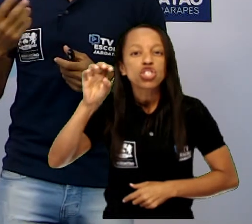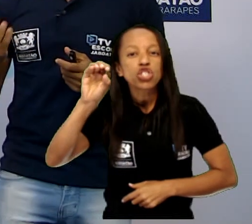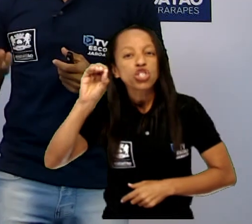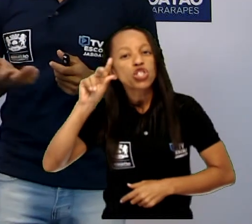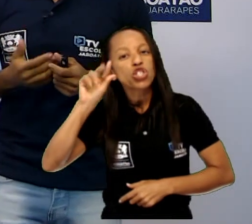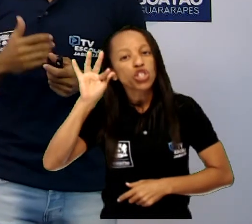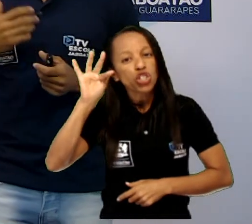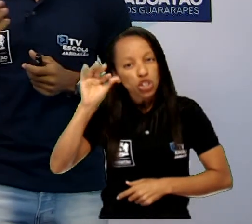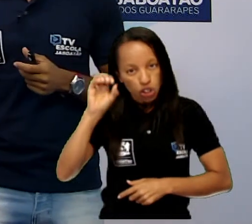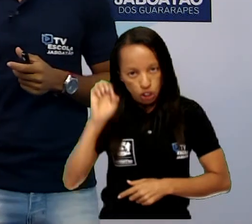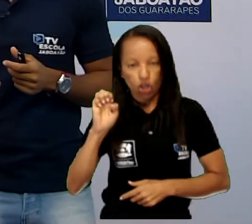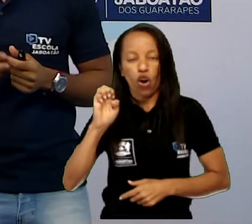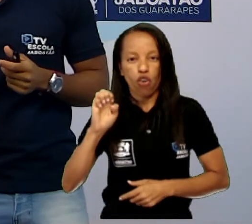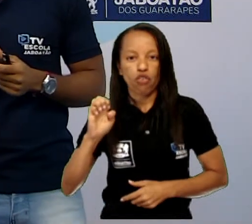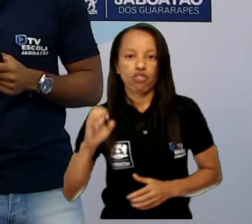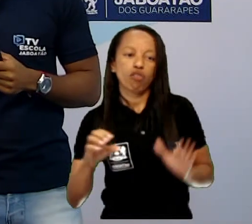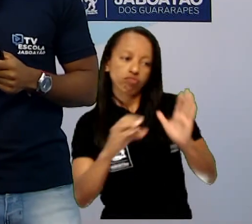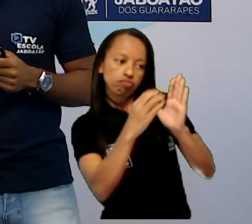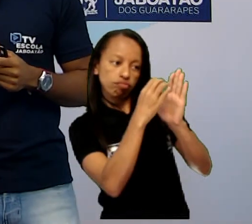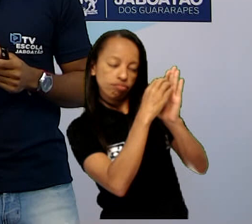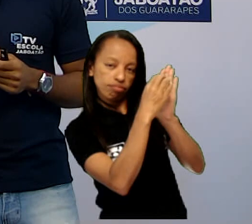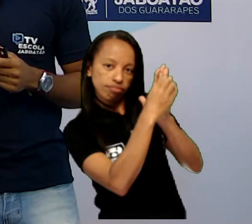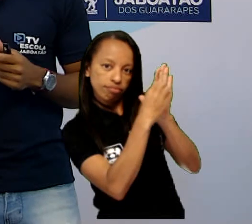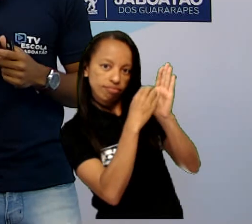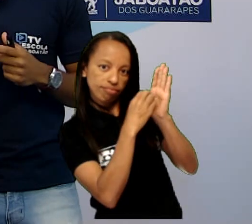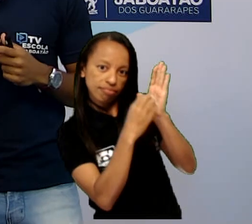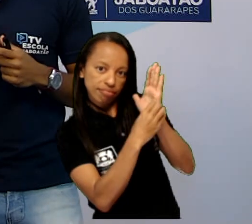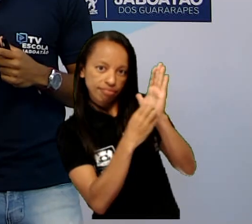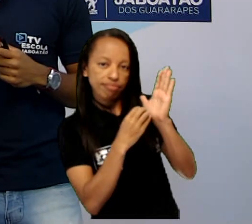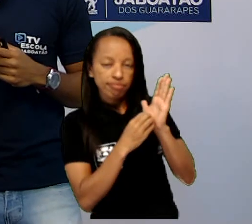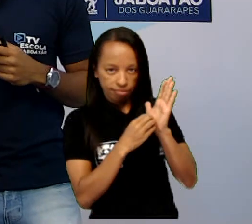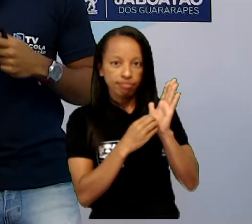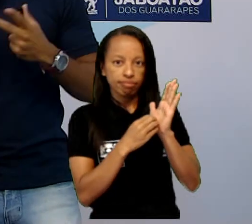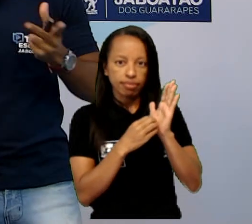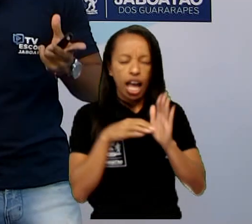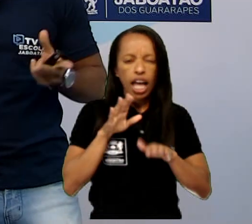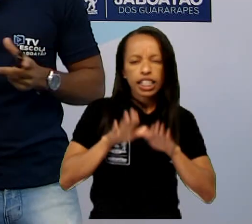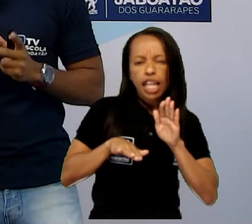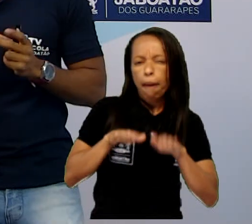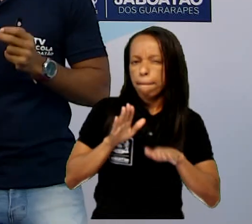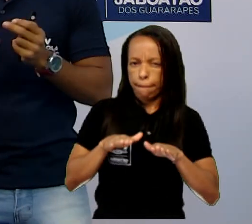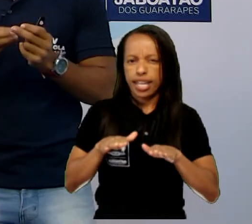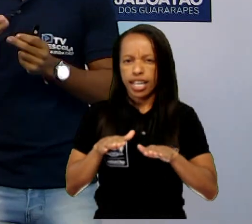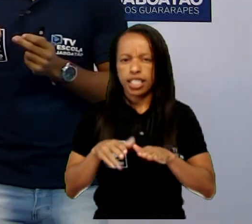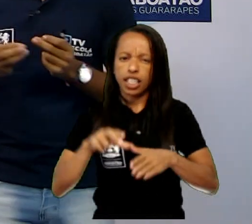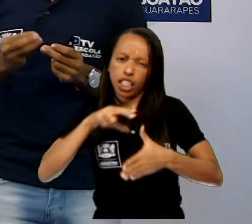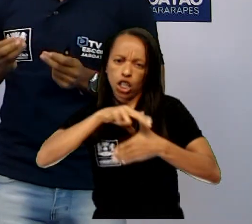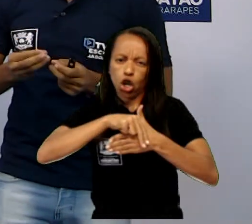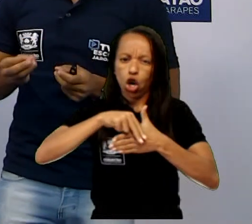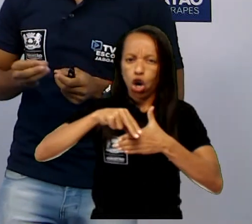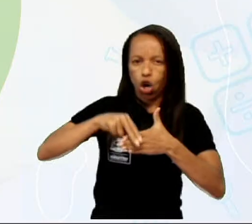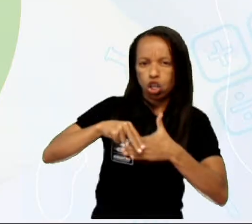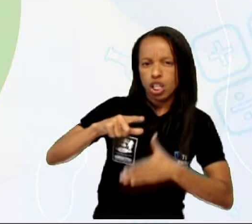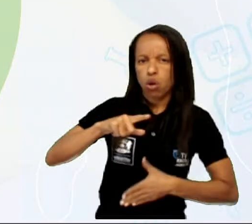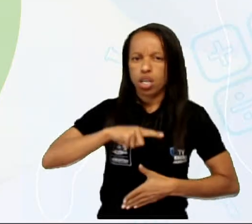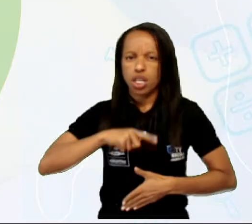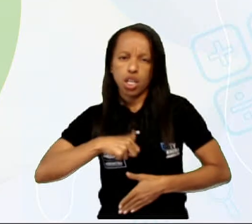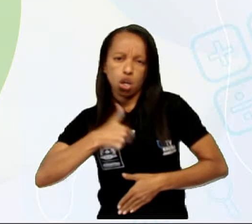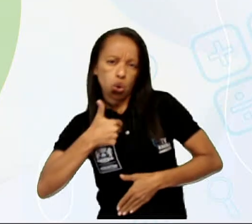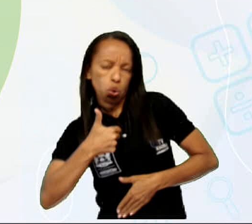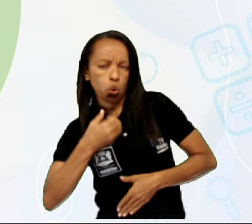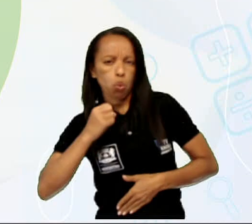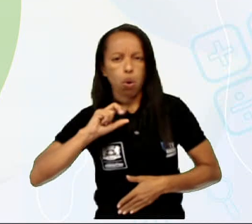ter cordel que vai ter uma, vai ter duas, vai ter 10 estrofes, enfim, vai depender do contexto.